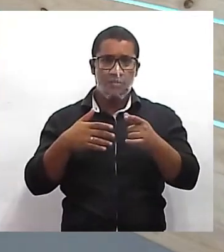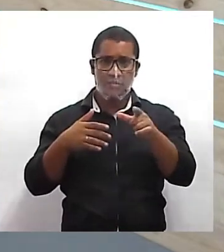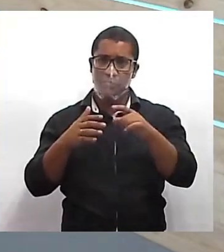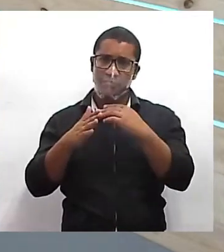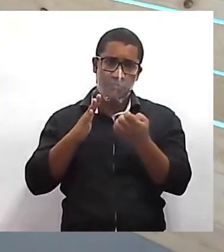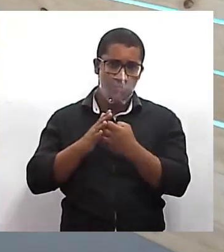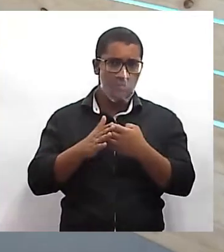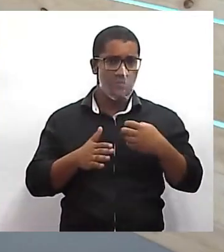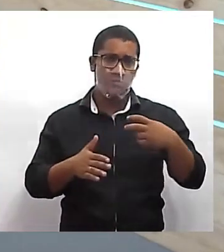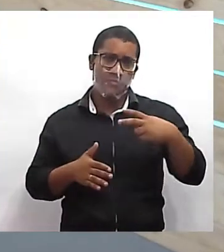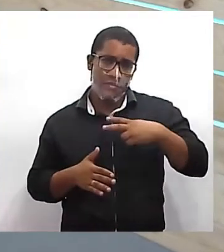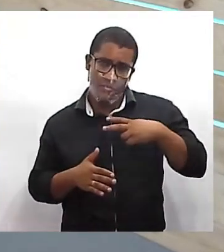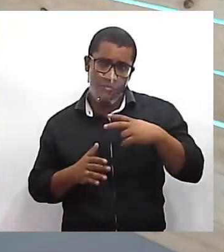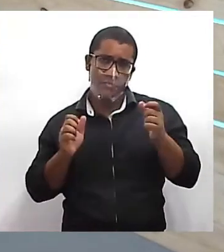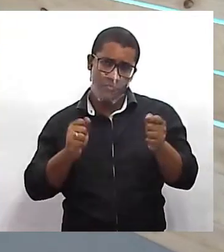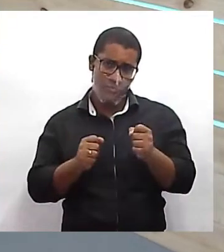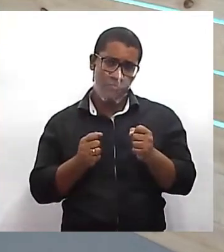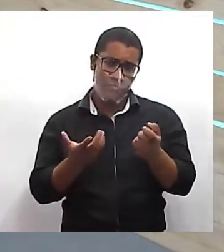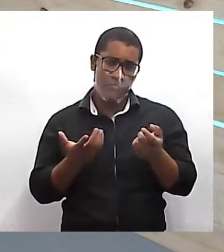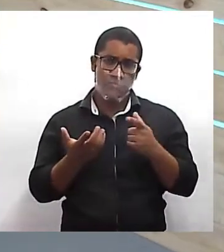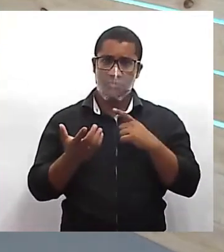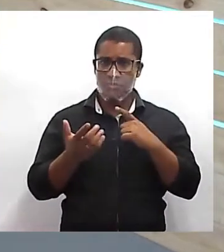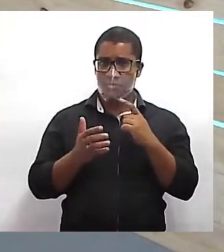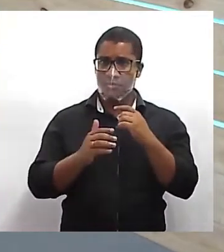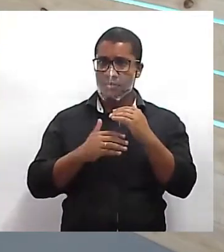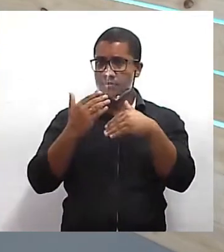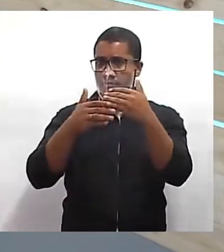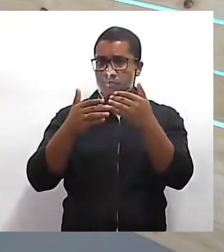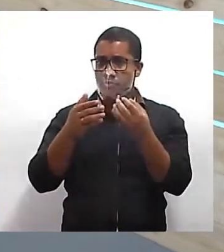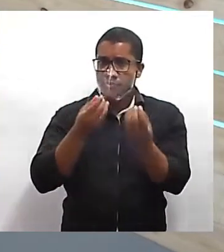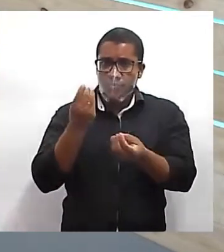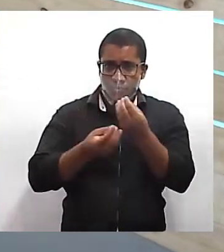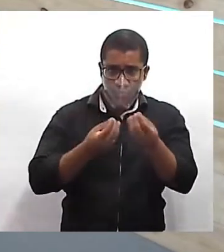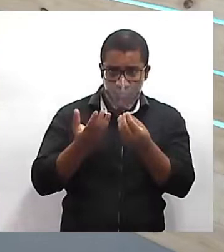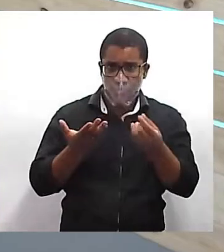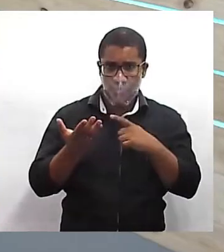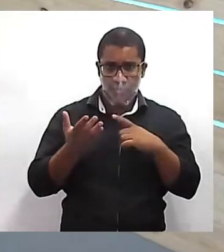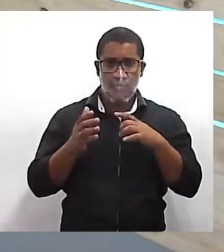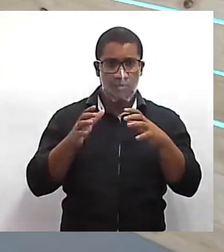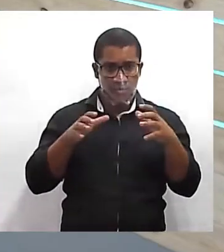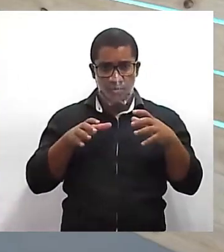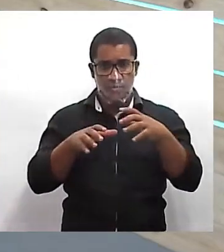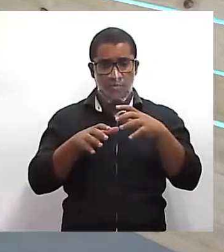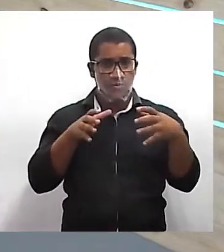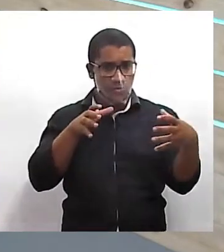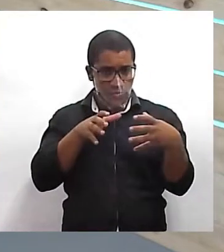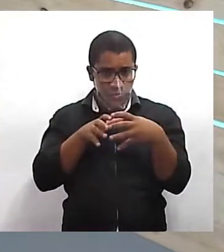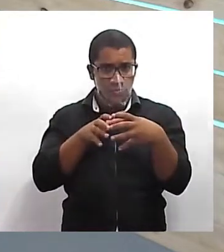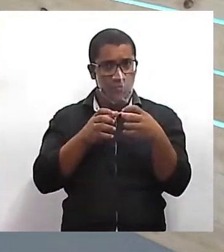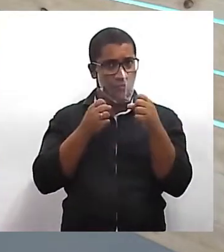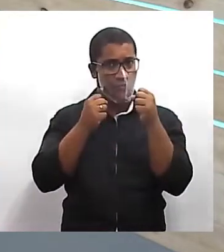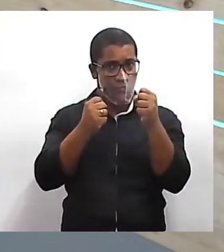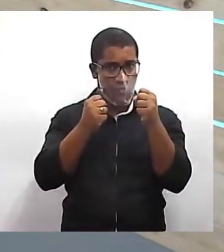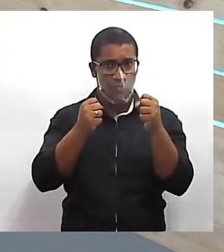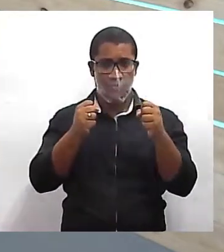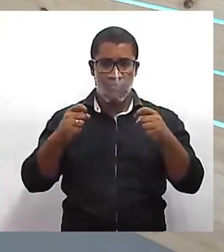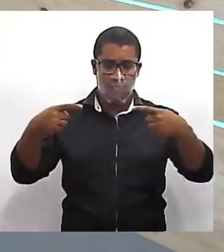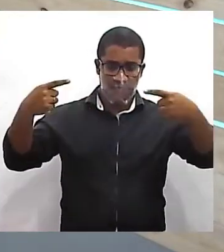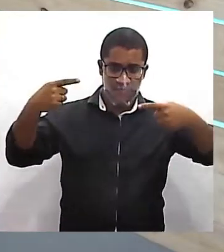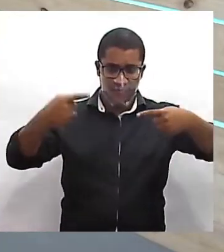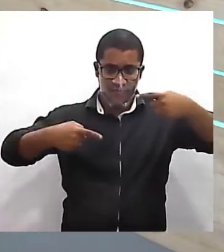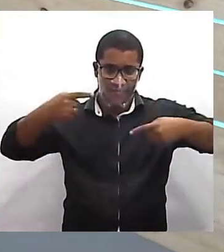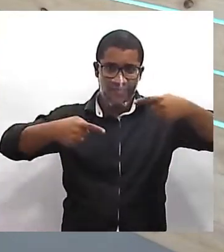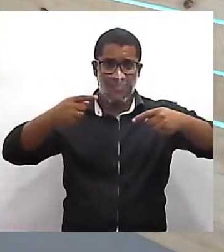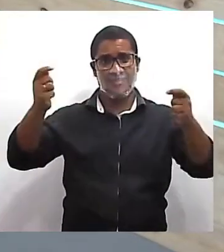deve ter em mente ao se falar na construção de uma nação forte, competitiva e, sobretudo, comprometida